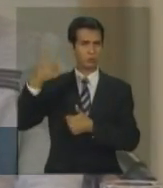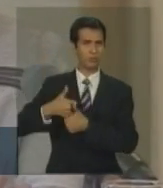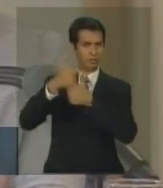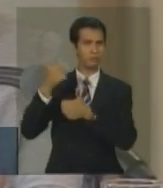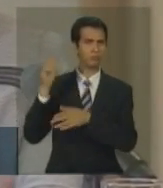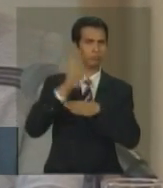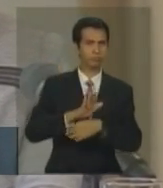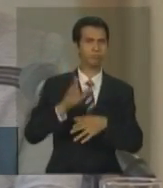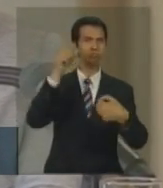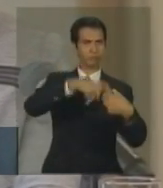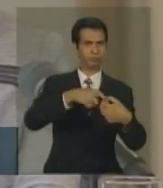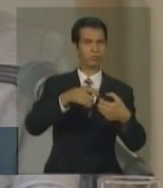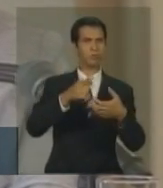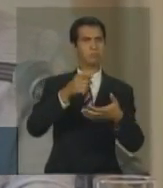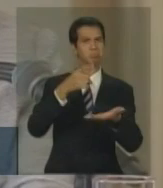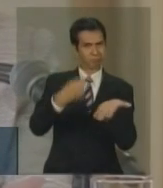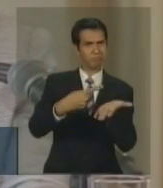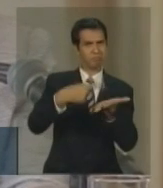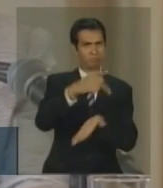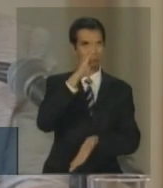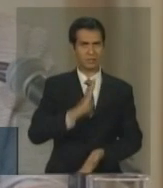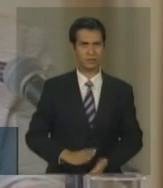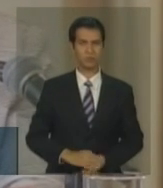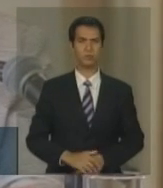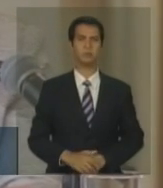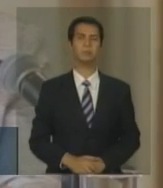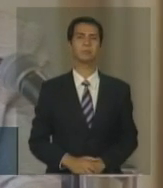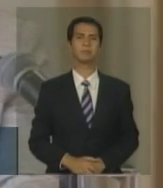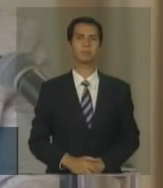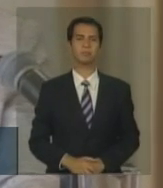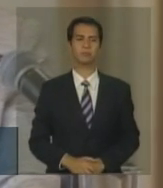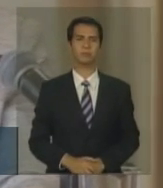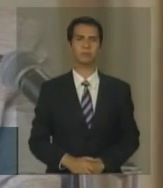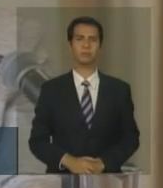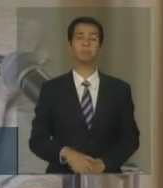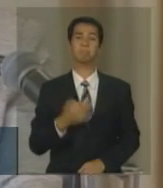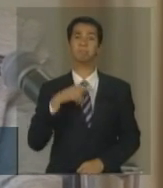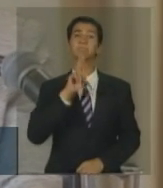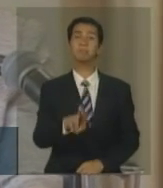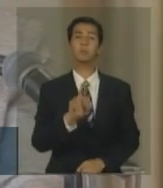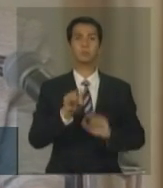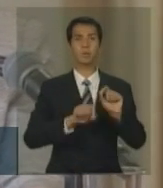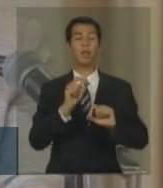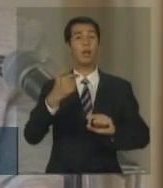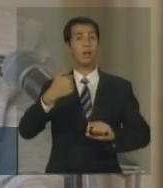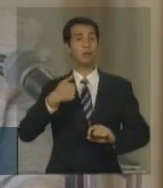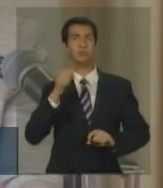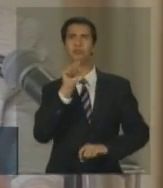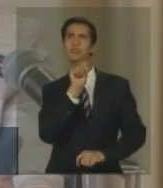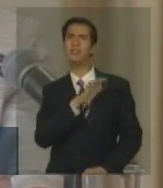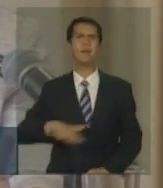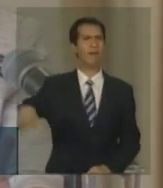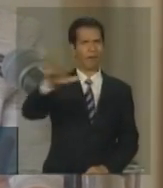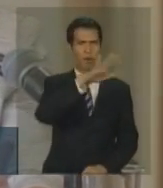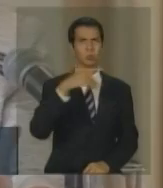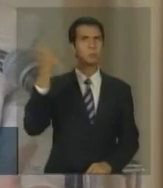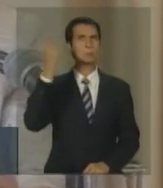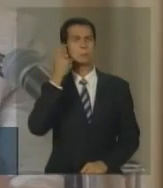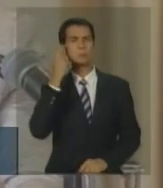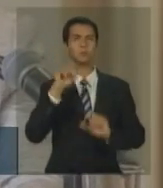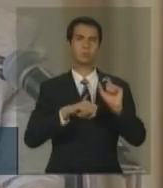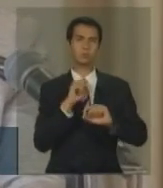No geral, eu recebi muito, eu te diria assim, muita manifestação